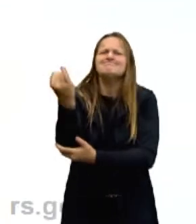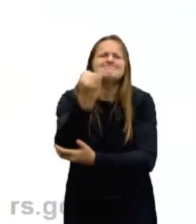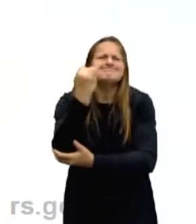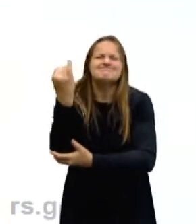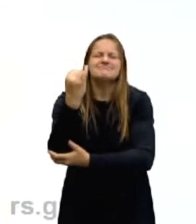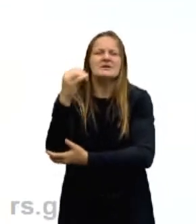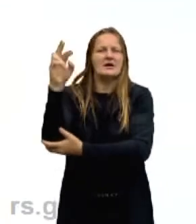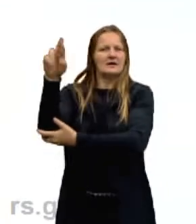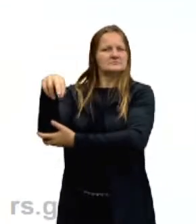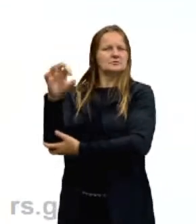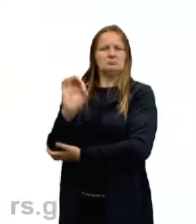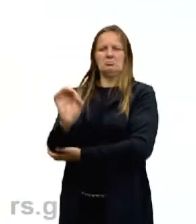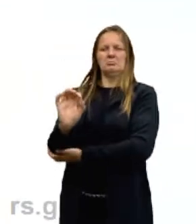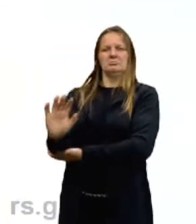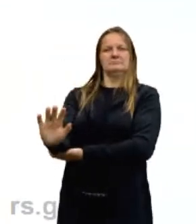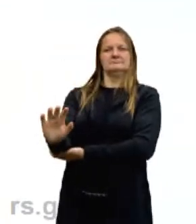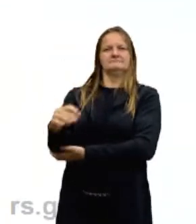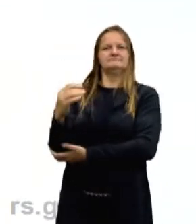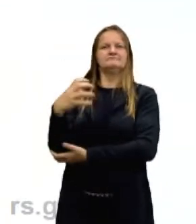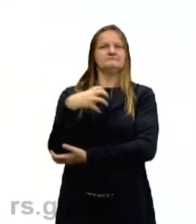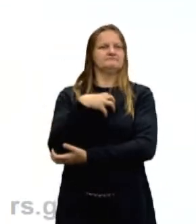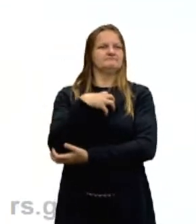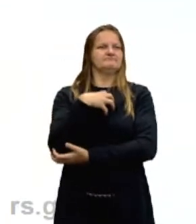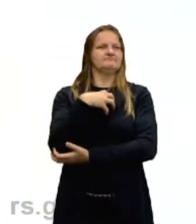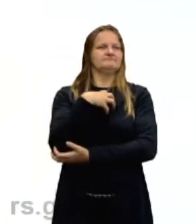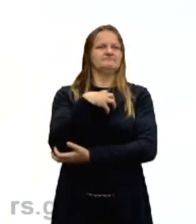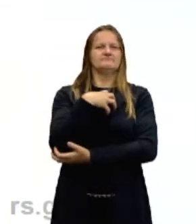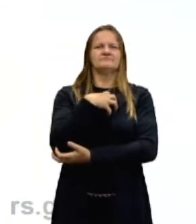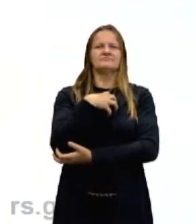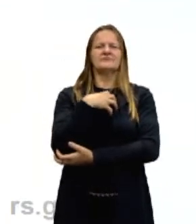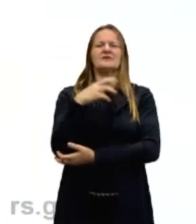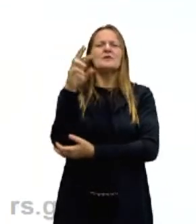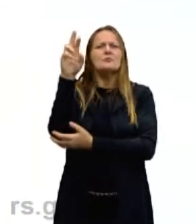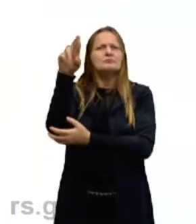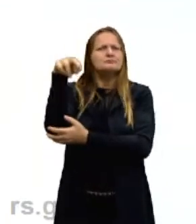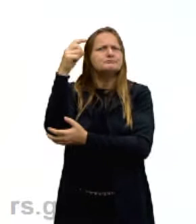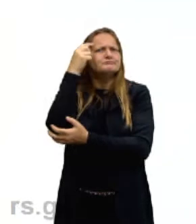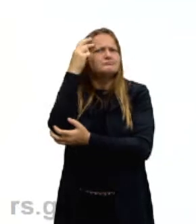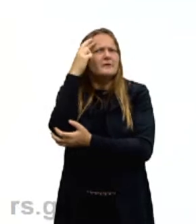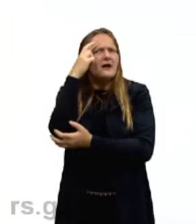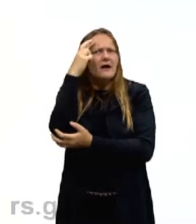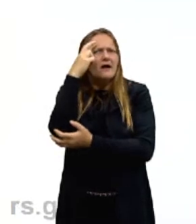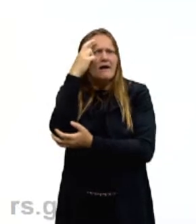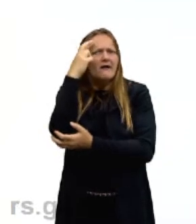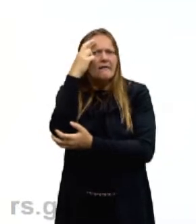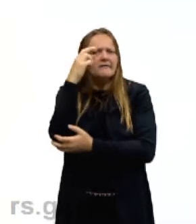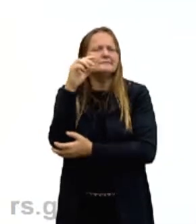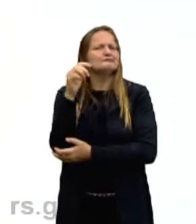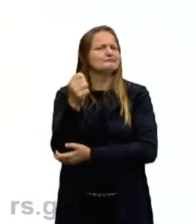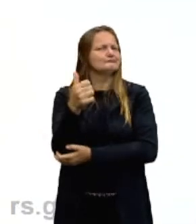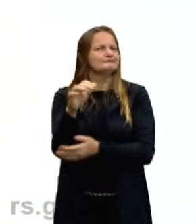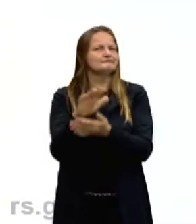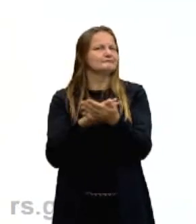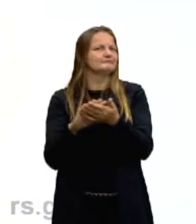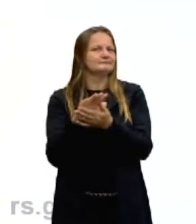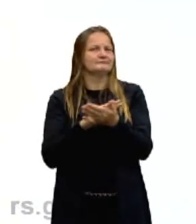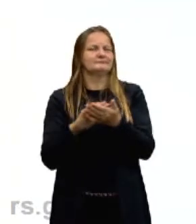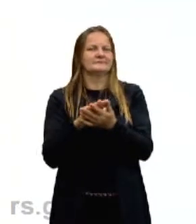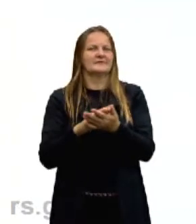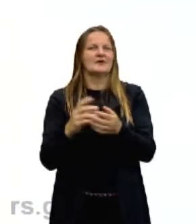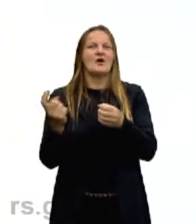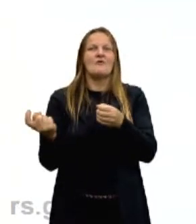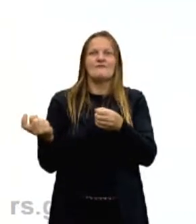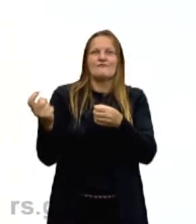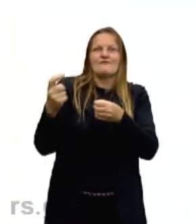importante do que a razão ela é muito mais importante do que o racional e com isso com essa